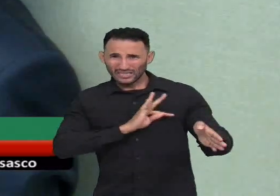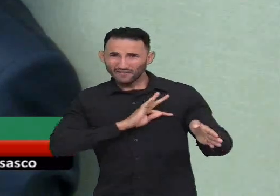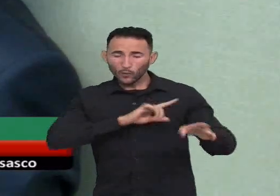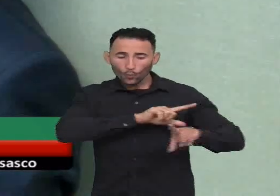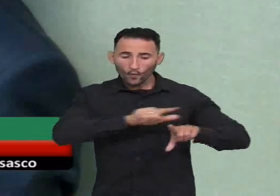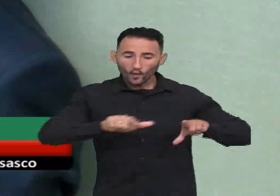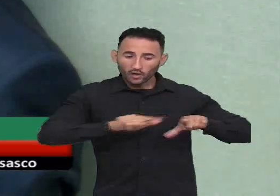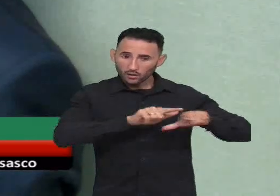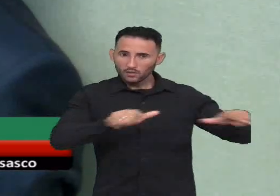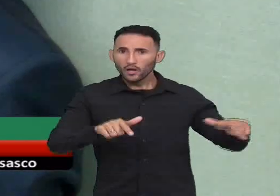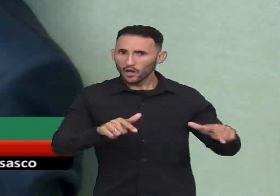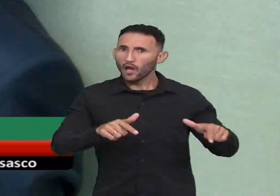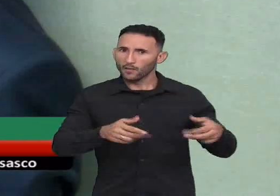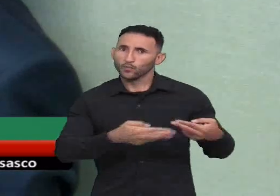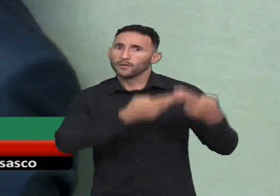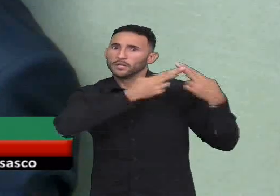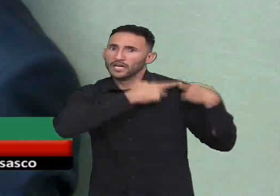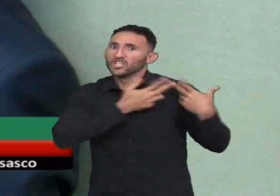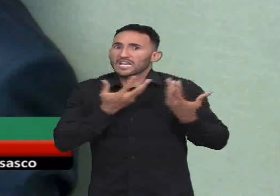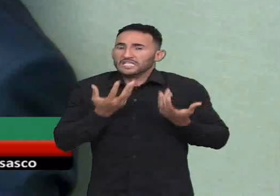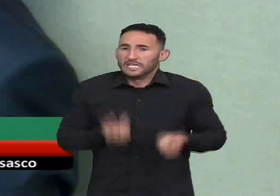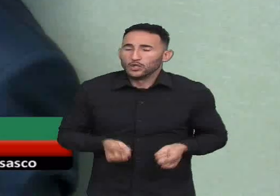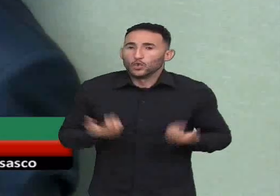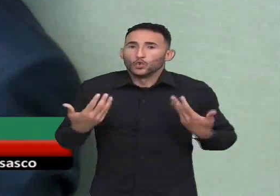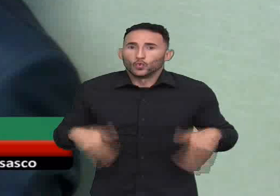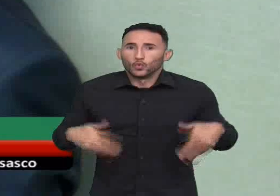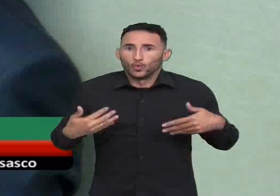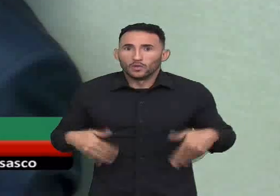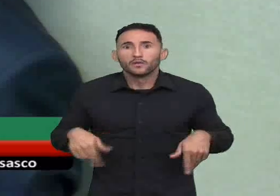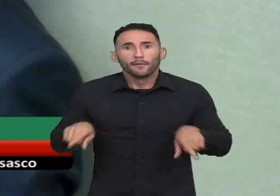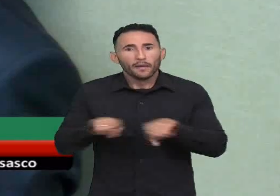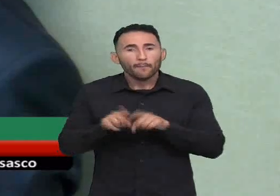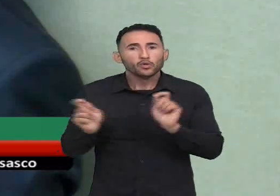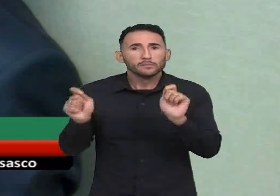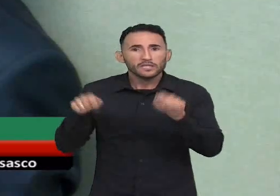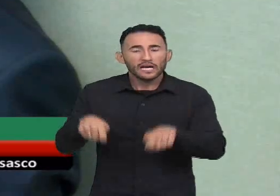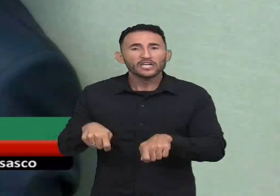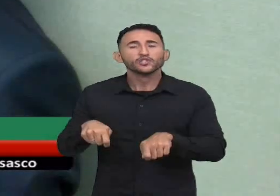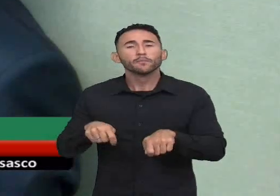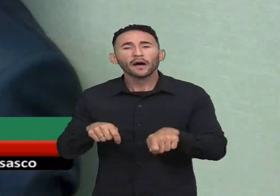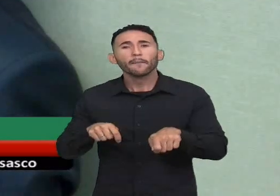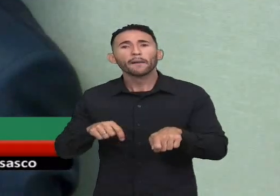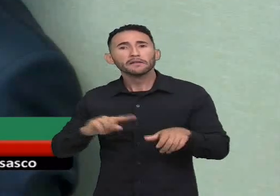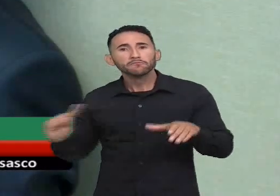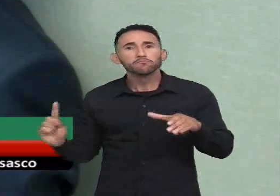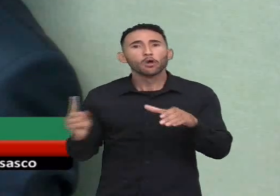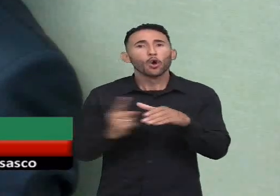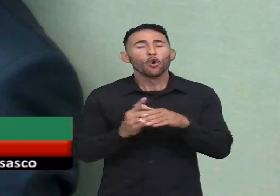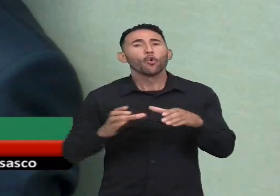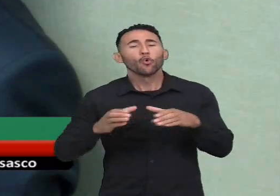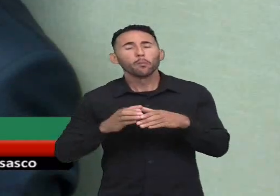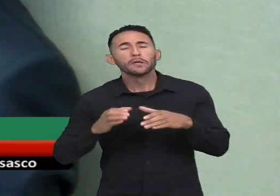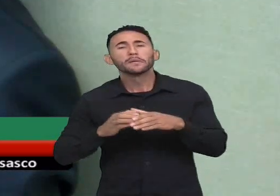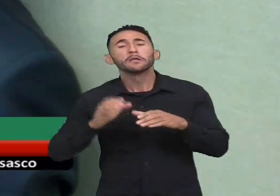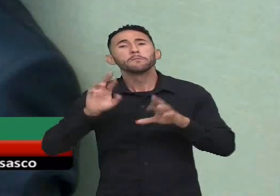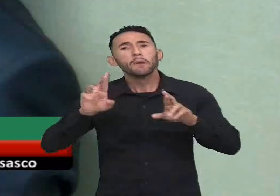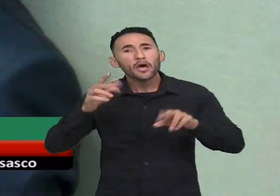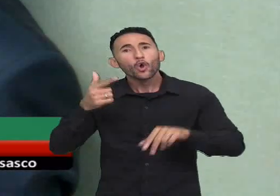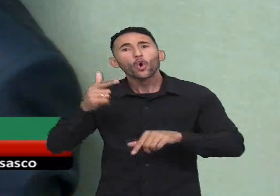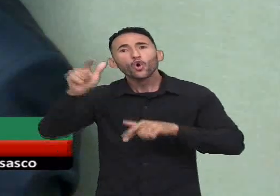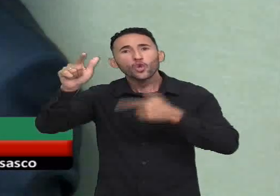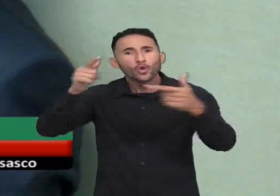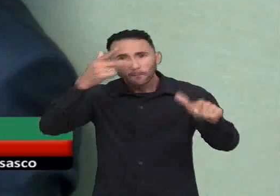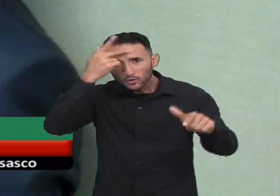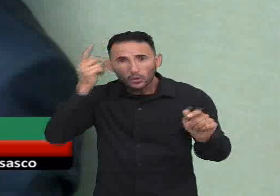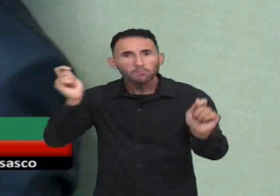senhor vai assumir e a capacidade que o senhor tem para ser chamado para essa comissão. E espero que os outros tenham a mesma capacidade que o